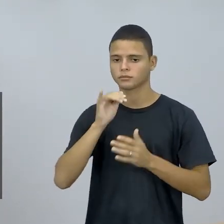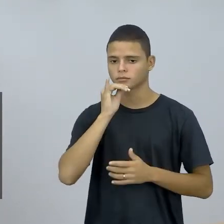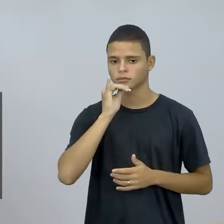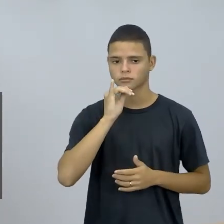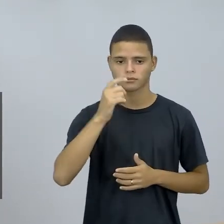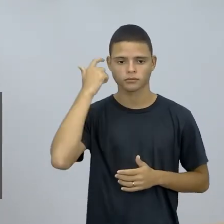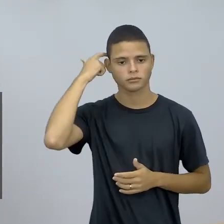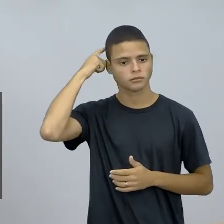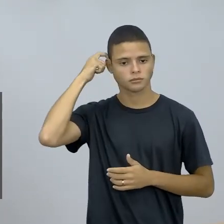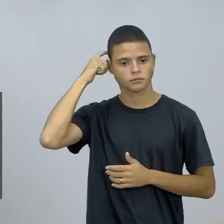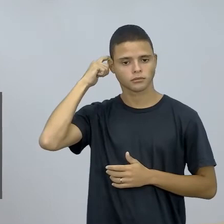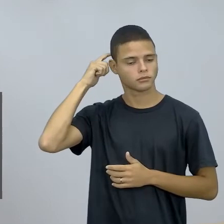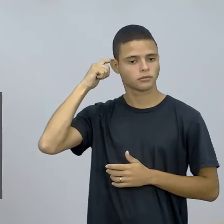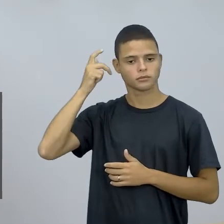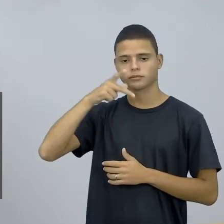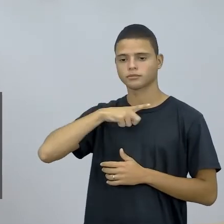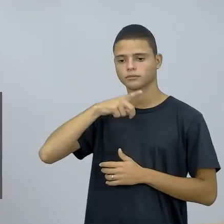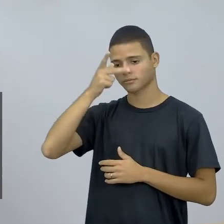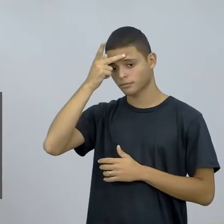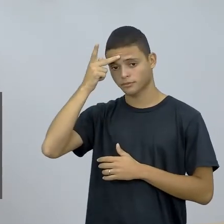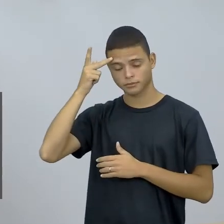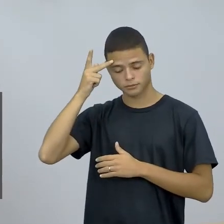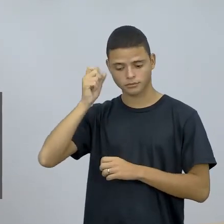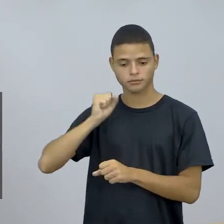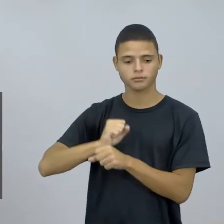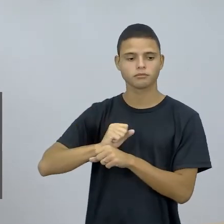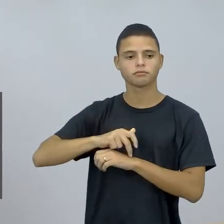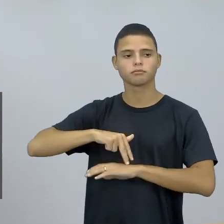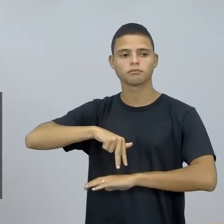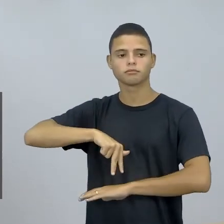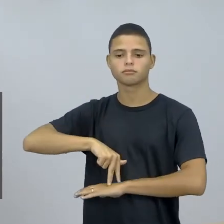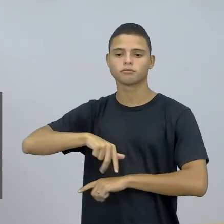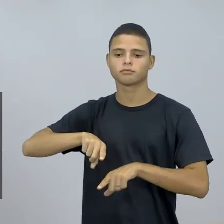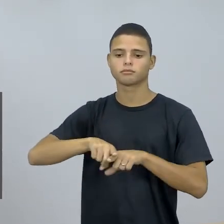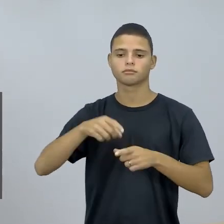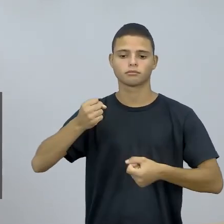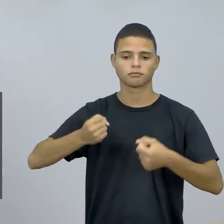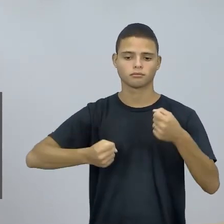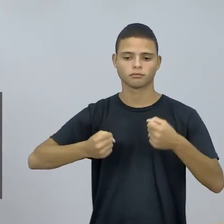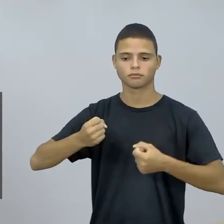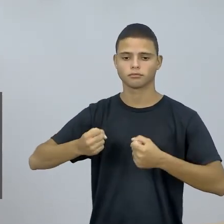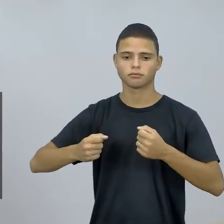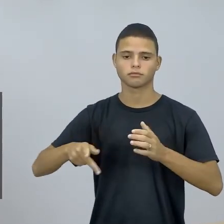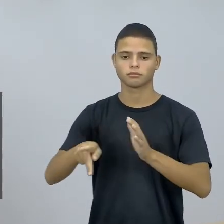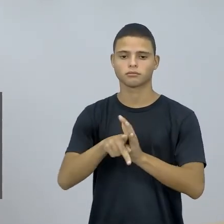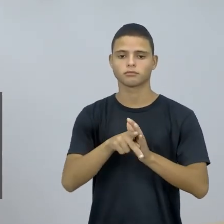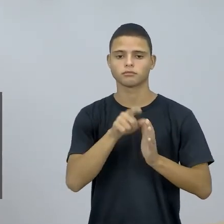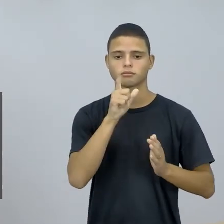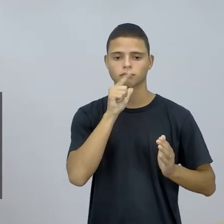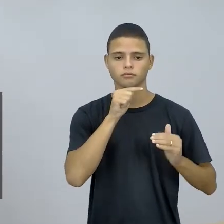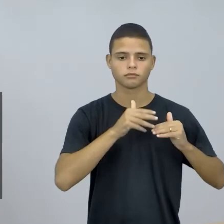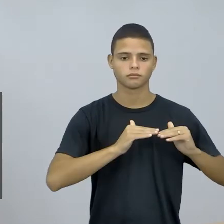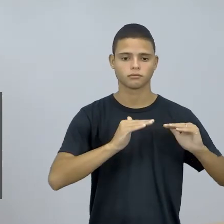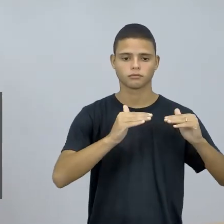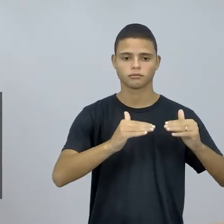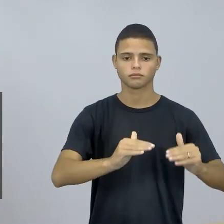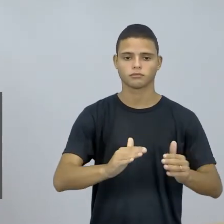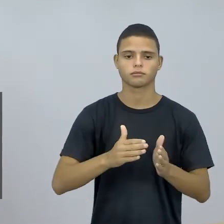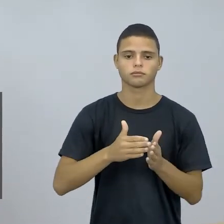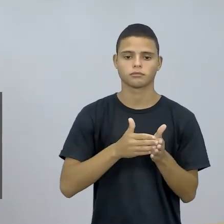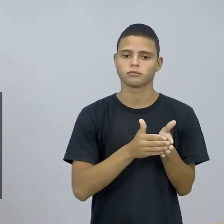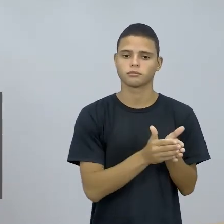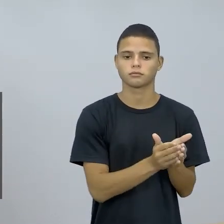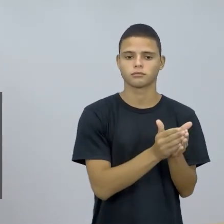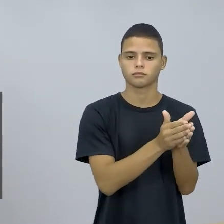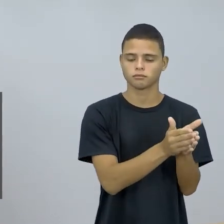Coari, pronto, tinha uma pessoa para me esperar, para me levar no táxi, para me levar até ao Rio, onde eu pegaria a lancha. Então é isso,